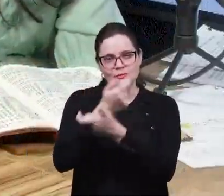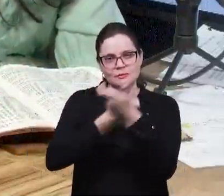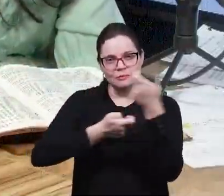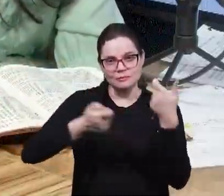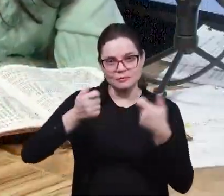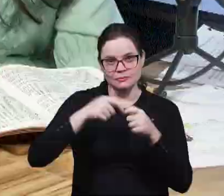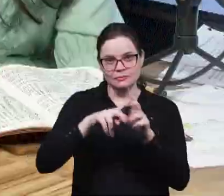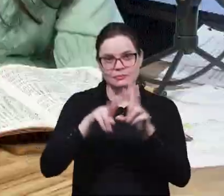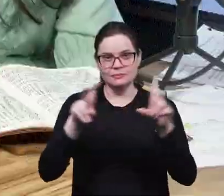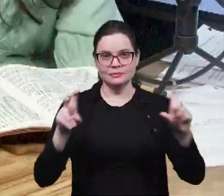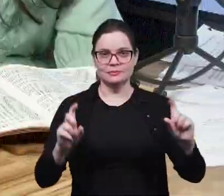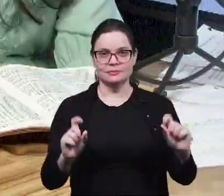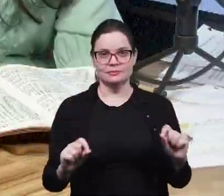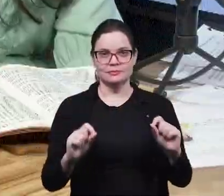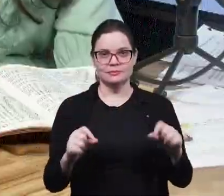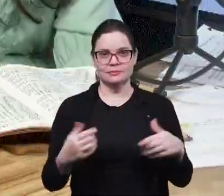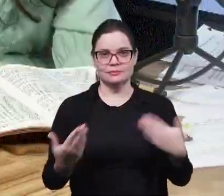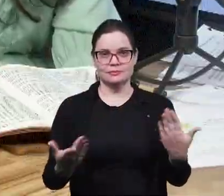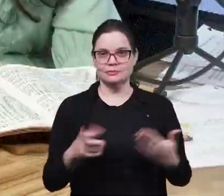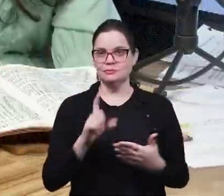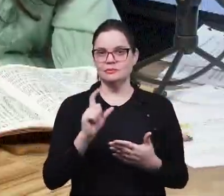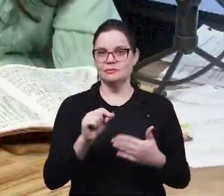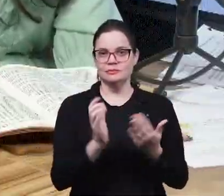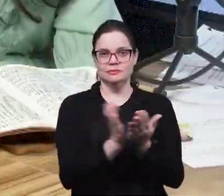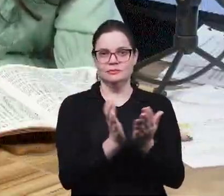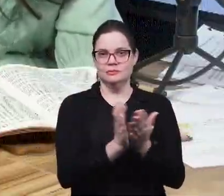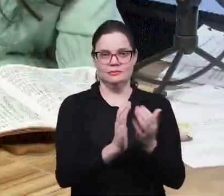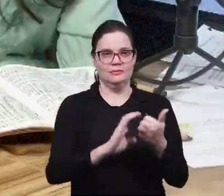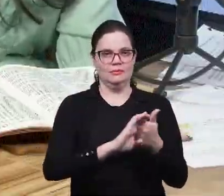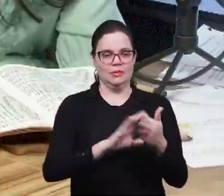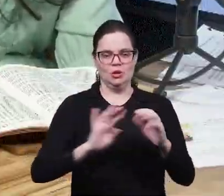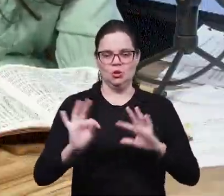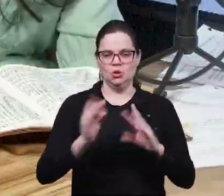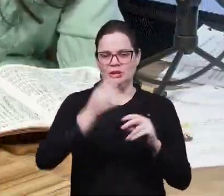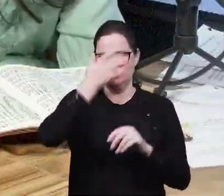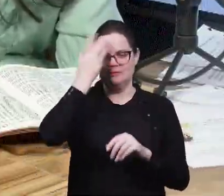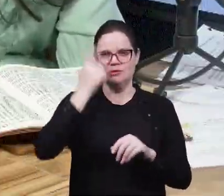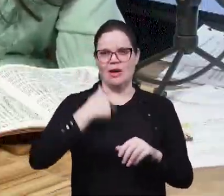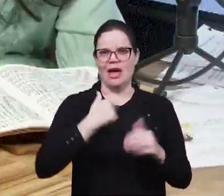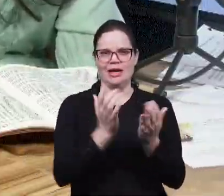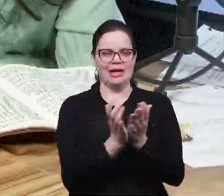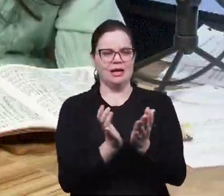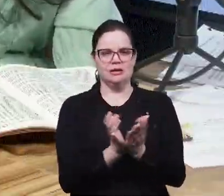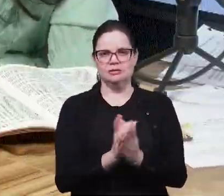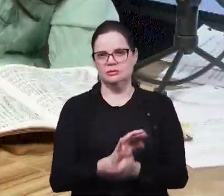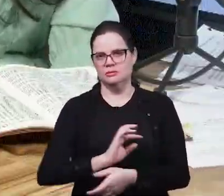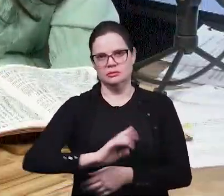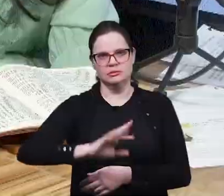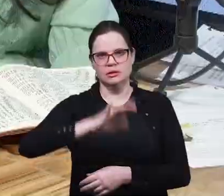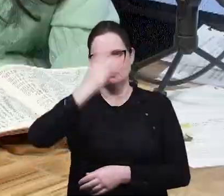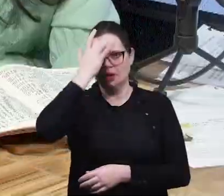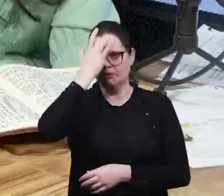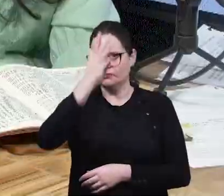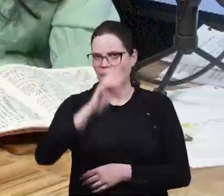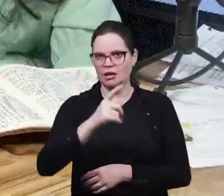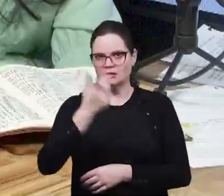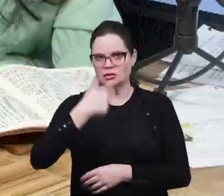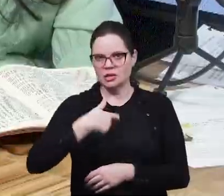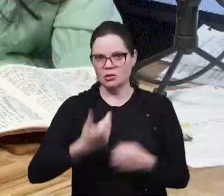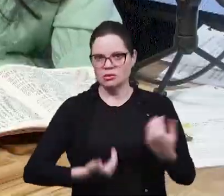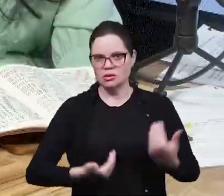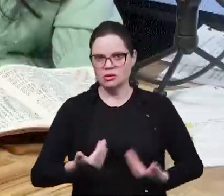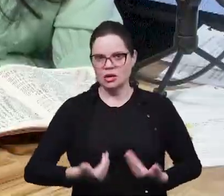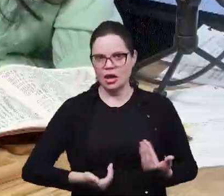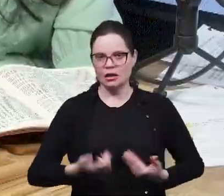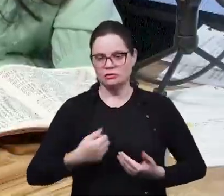essa cultura, digamos assim, pop do que é cristianismo, todo mundo é cristão. E não é fácil ser cristão, não é fácil seguir a Jesus. É